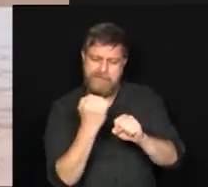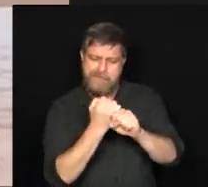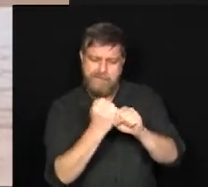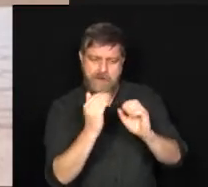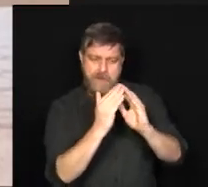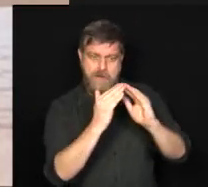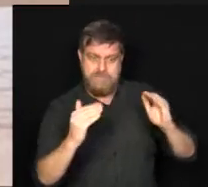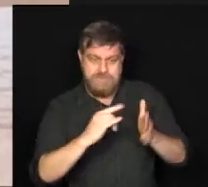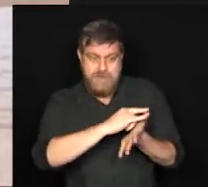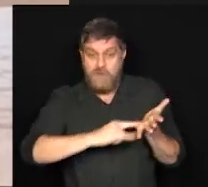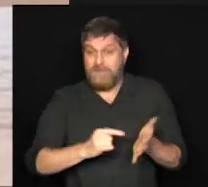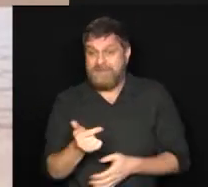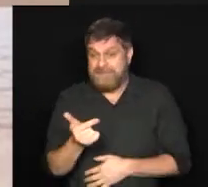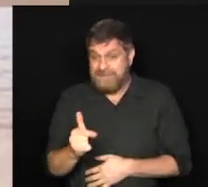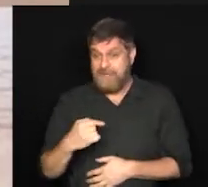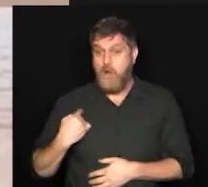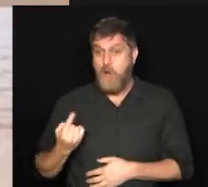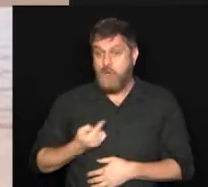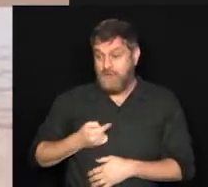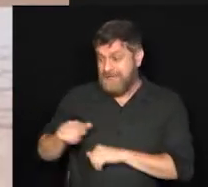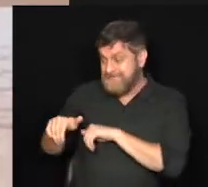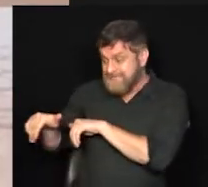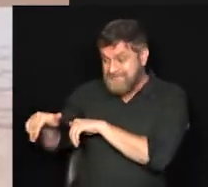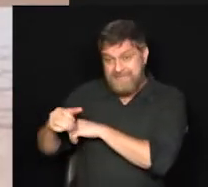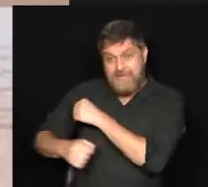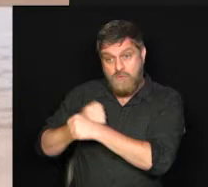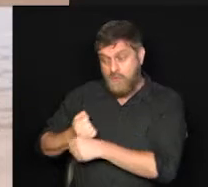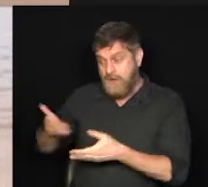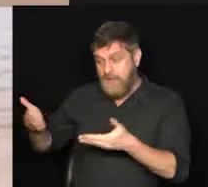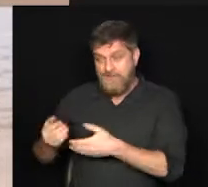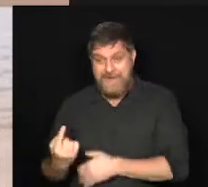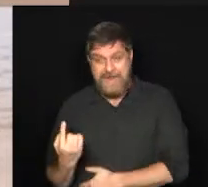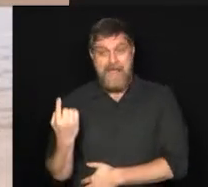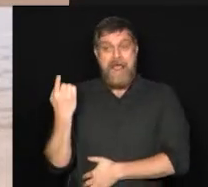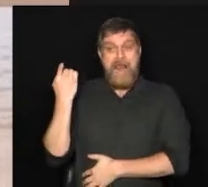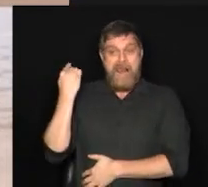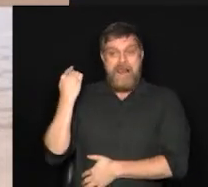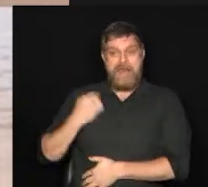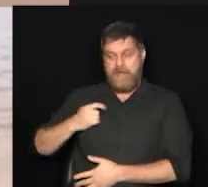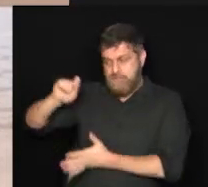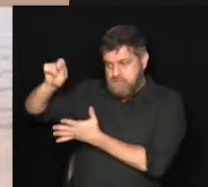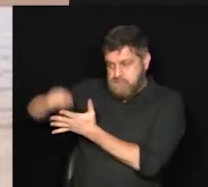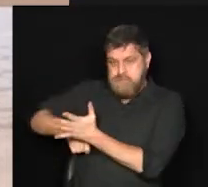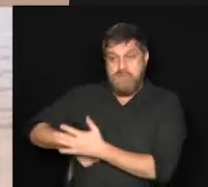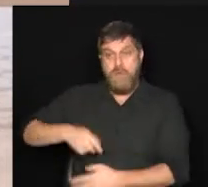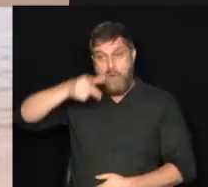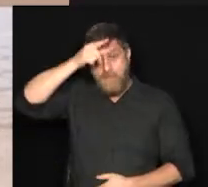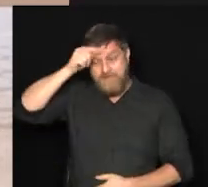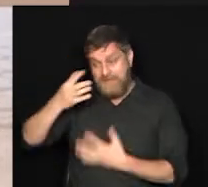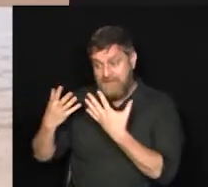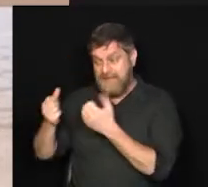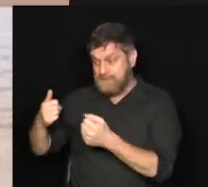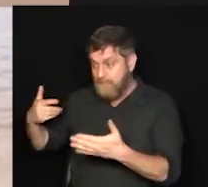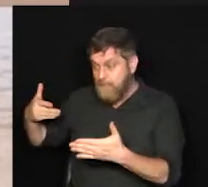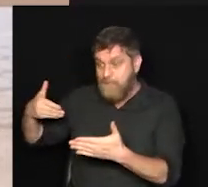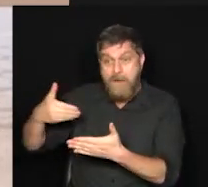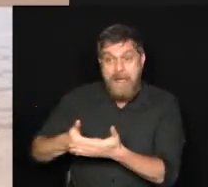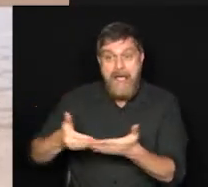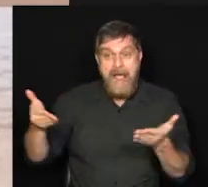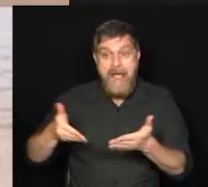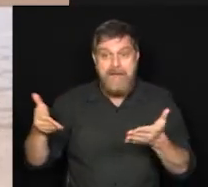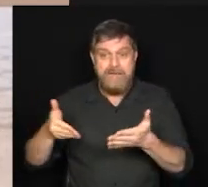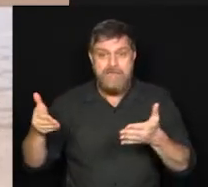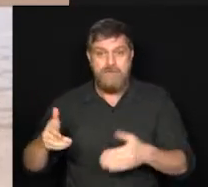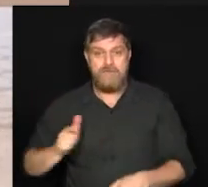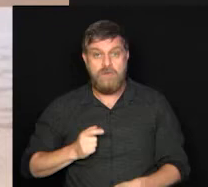nós estamos em setembro de 2020. Essa lei ela foi sancionada em 2019 com validade para agora. Então a